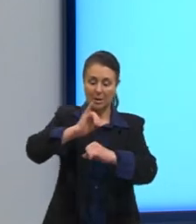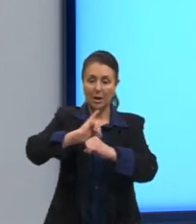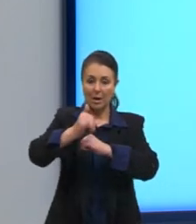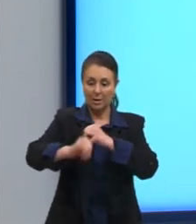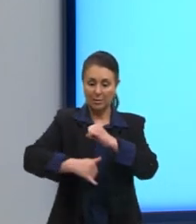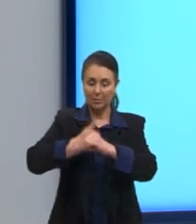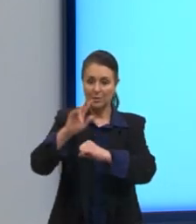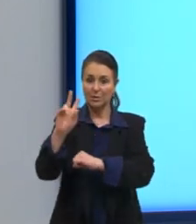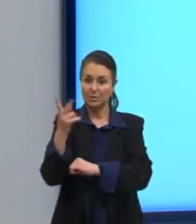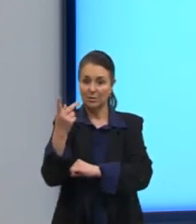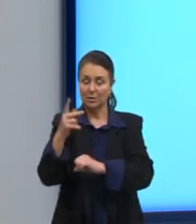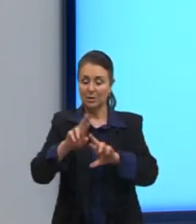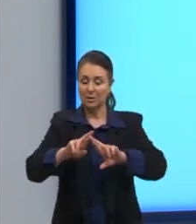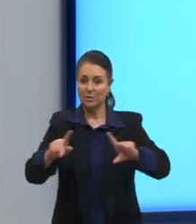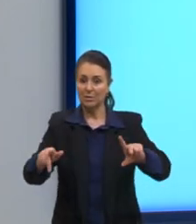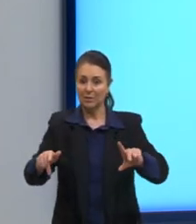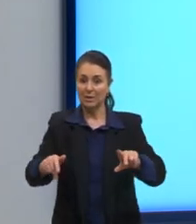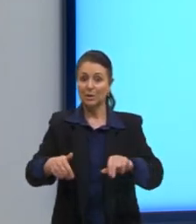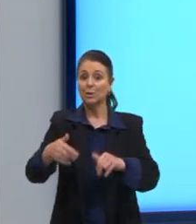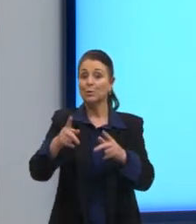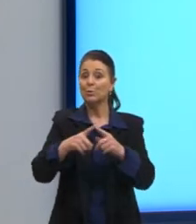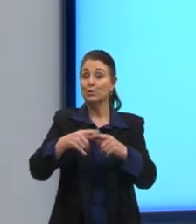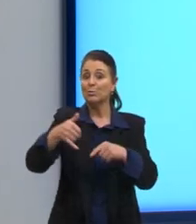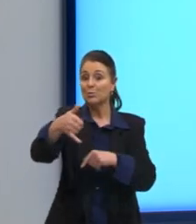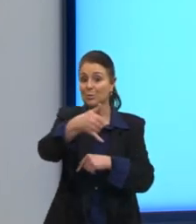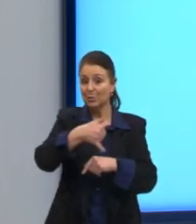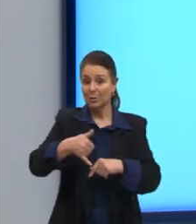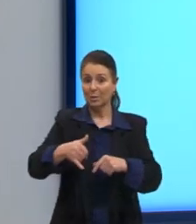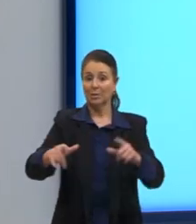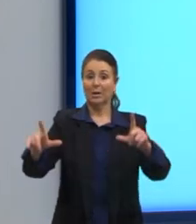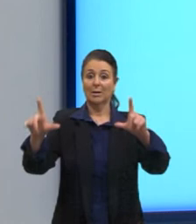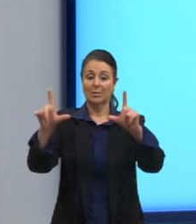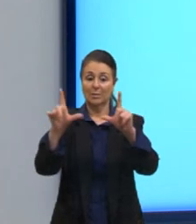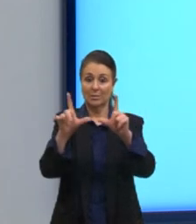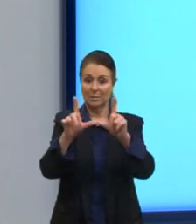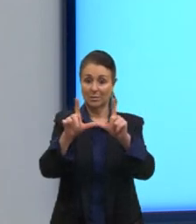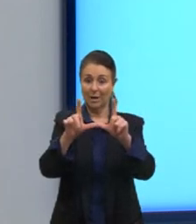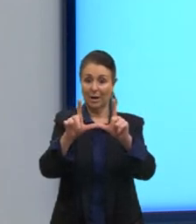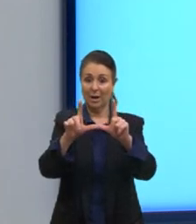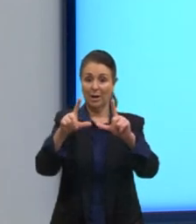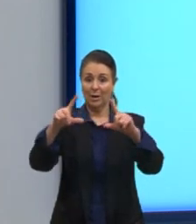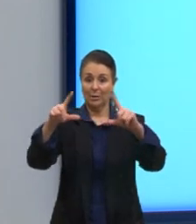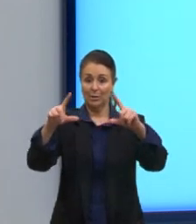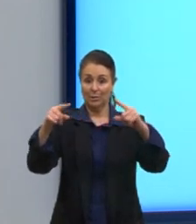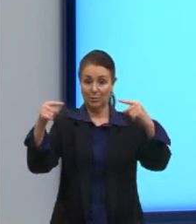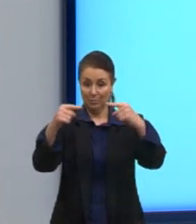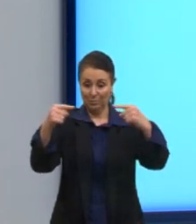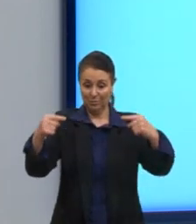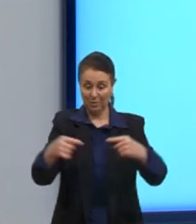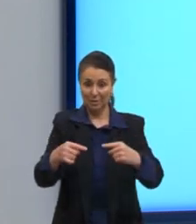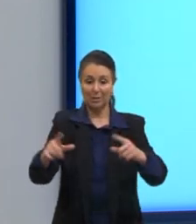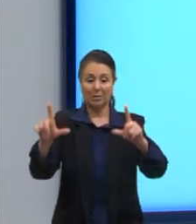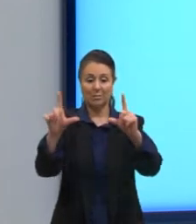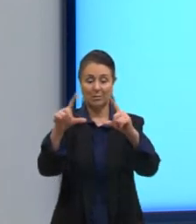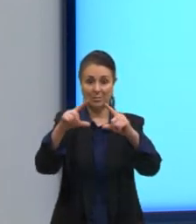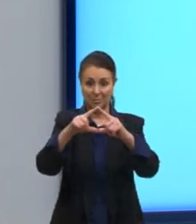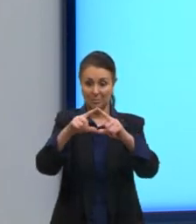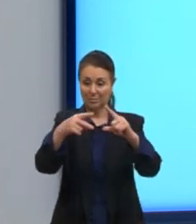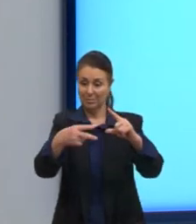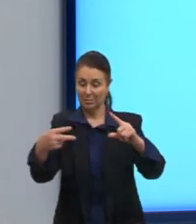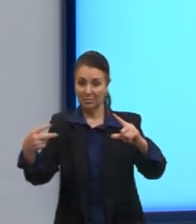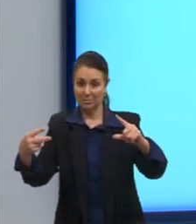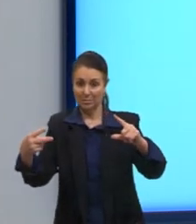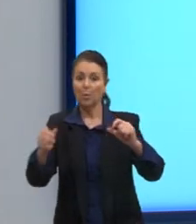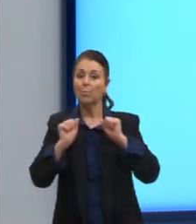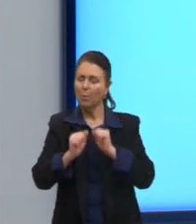e também a diferença de gordura insaturada para gordura saturada certo podem continuar consumindo esses produtos de costume